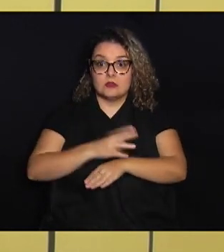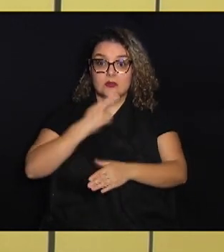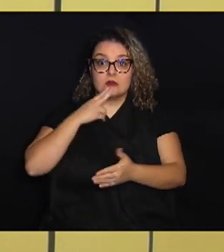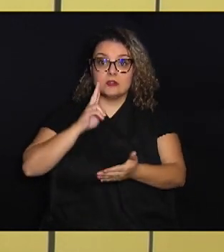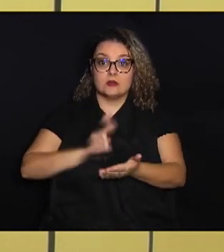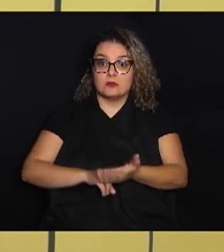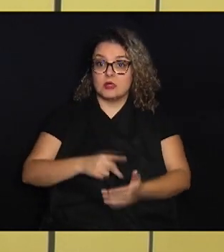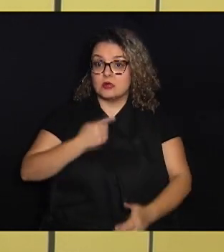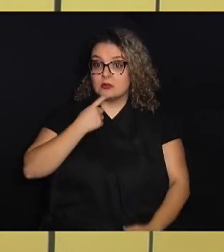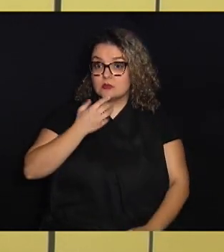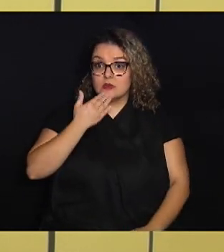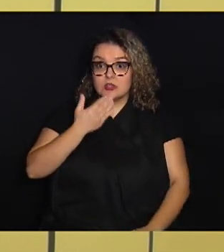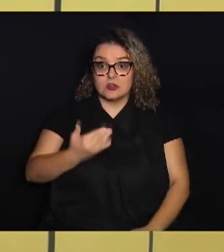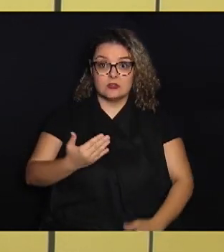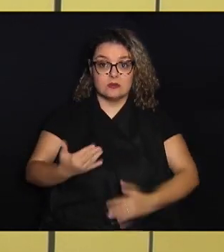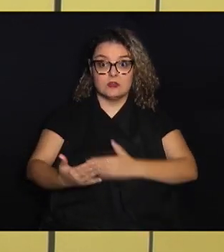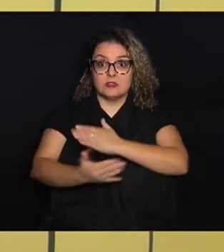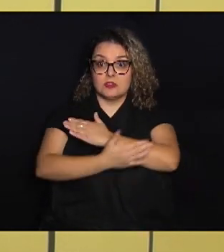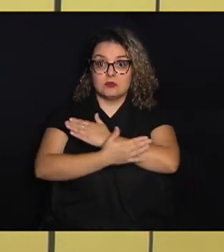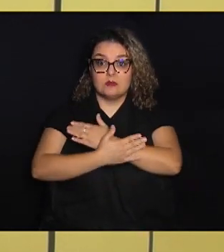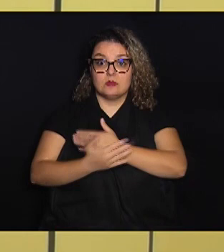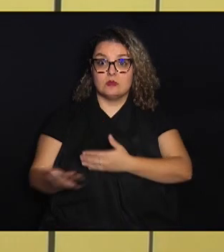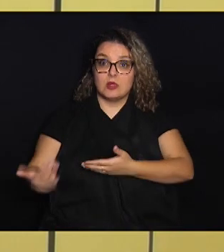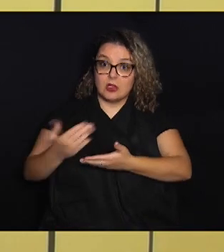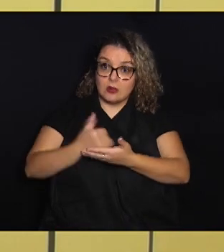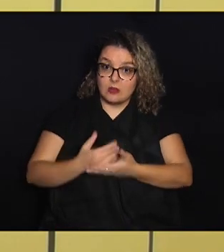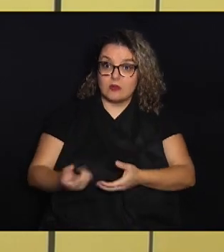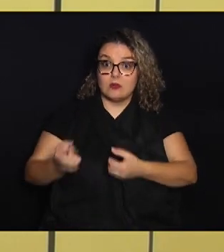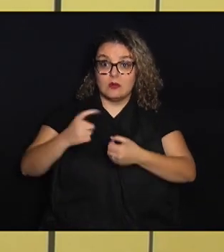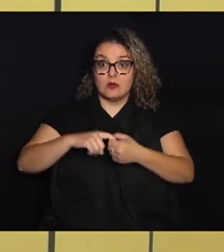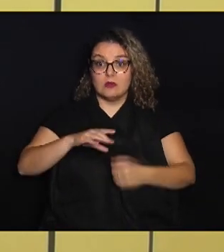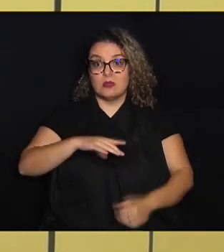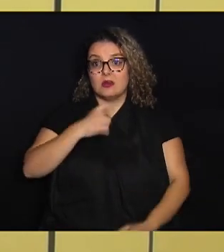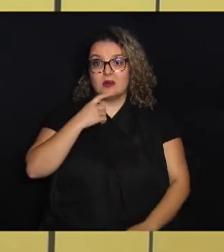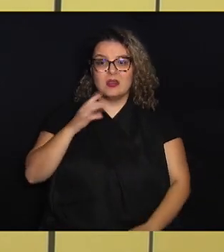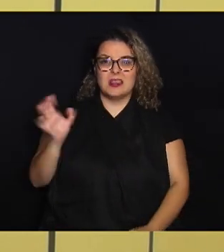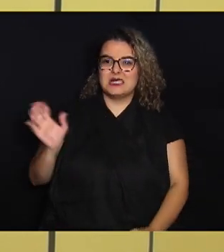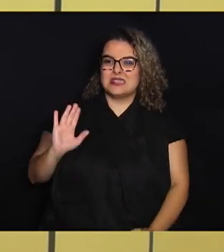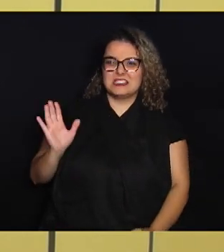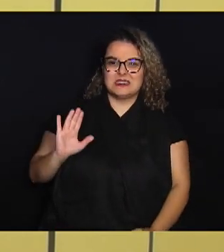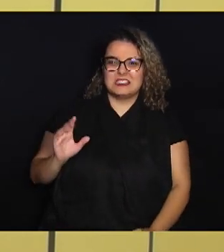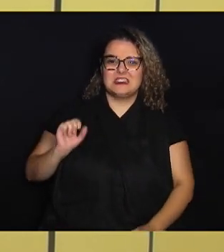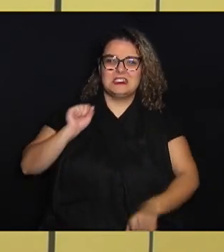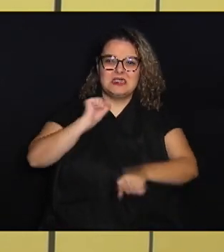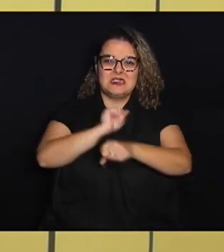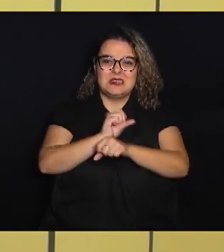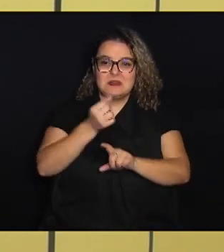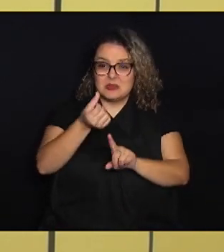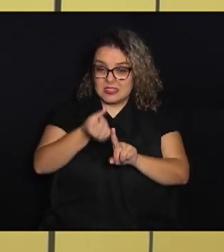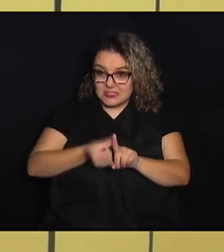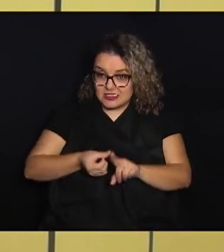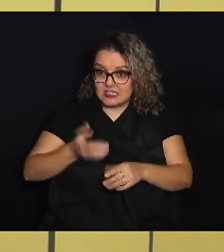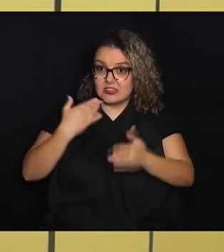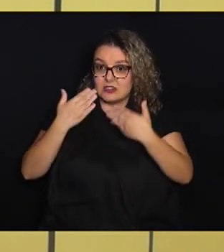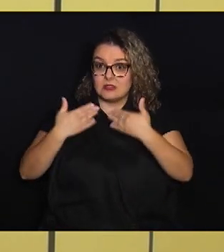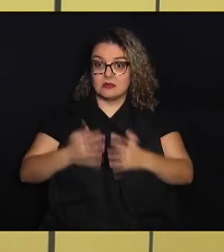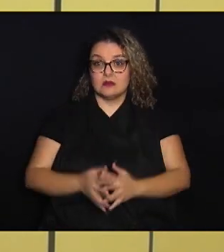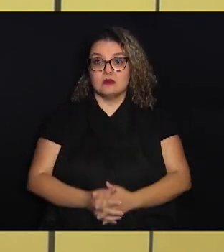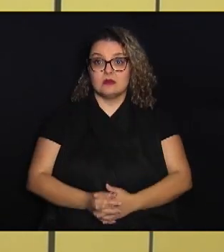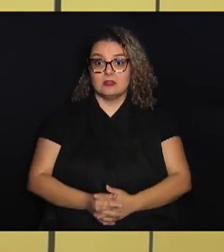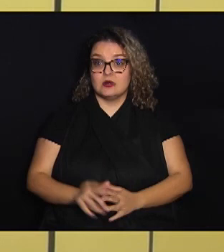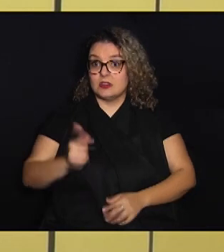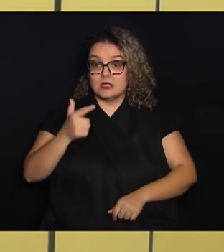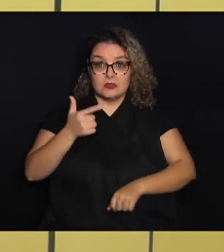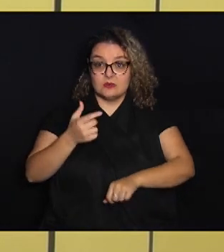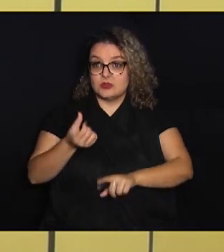para Campinas pedindo ajuda, me acolham, me deixa voltar para Campinas. Os campineiros diziam, não, espera mais 6 meses que a gente conversa. Ele não tinha 6